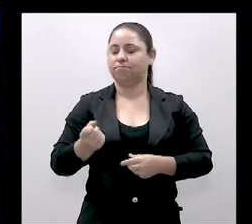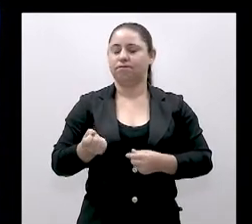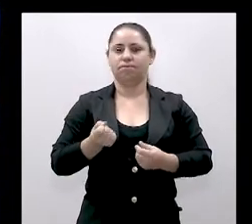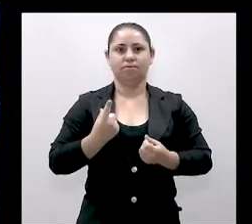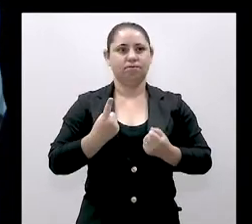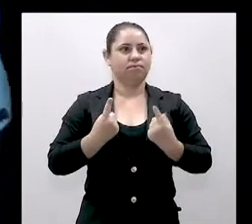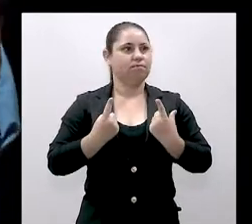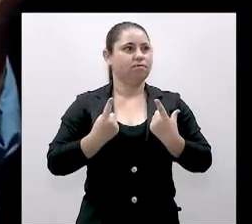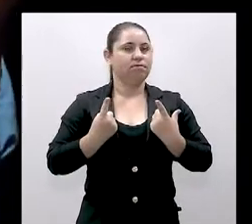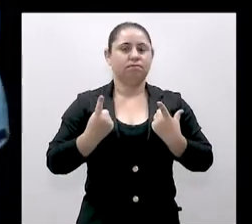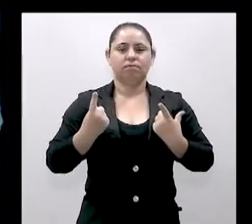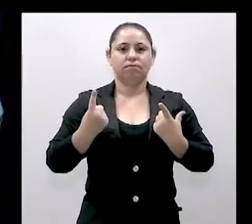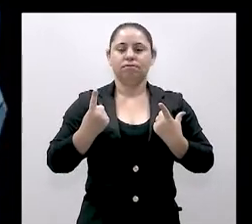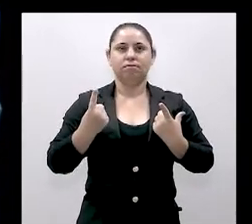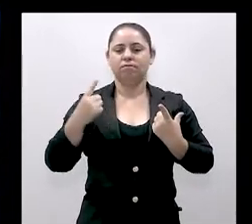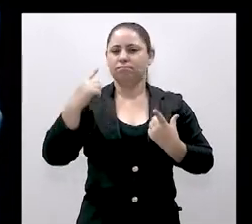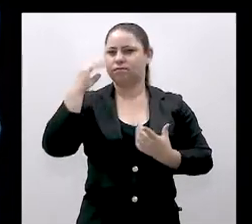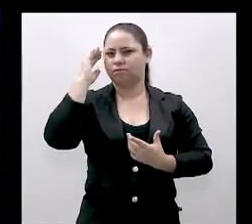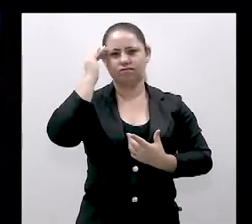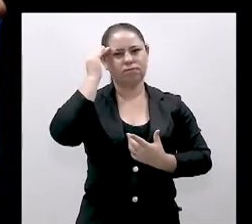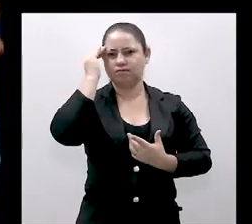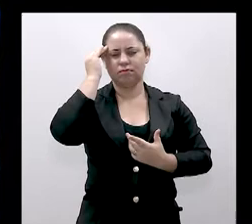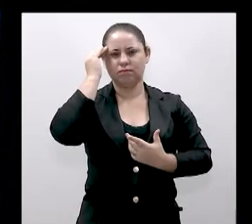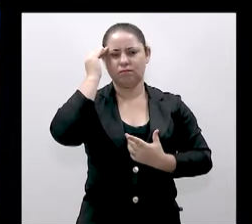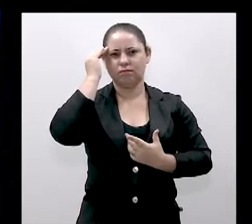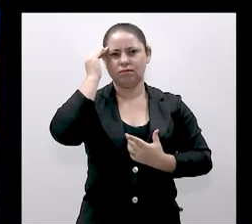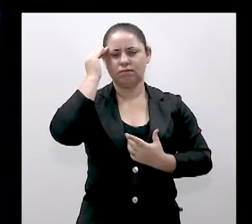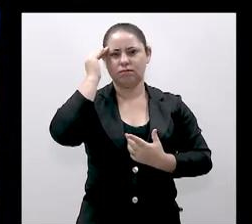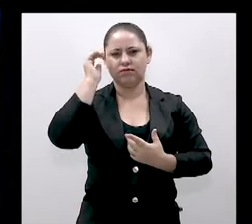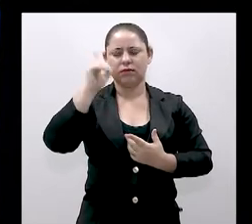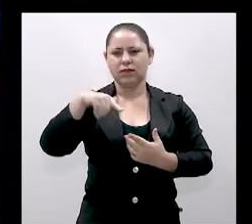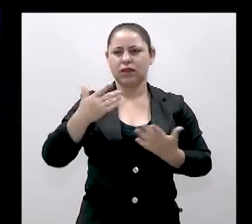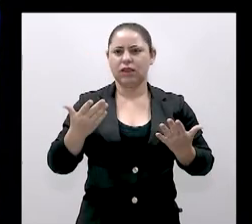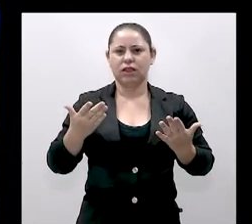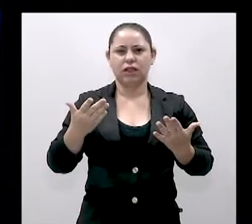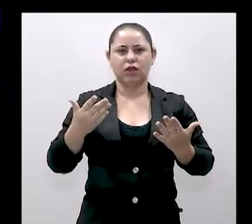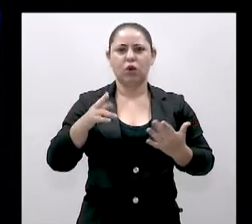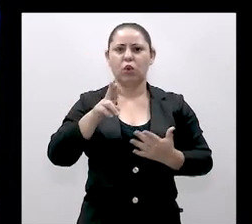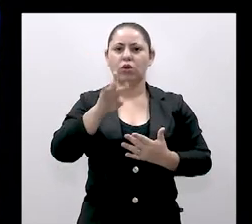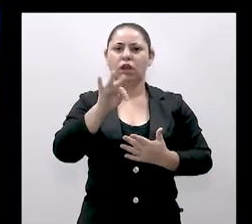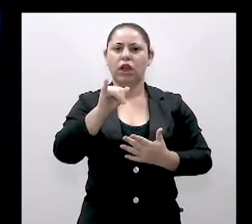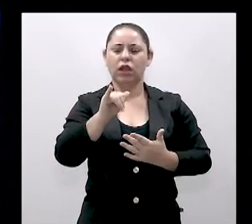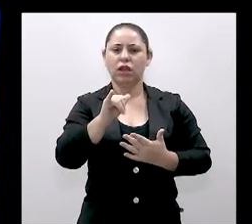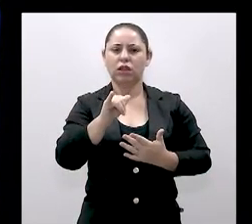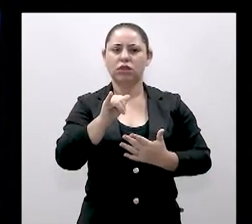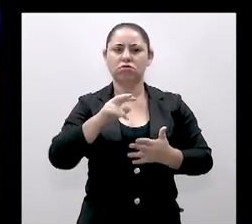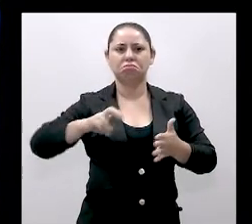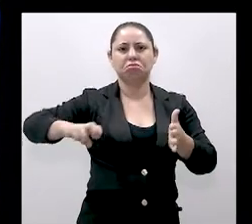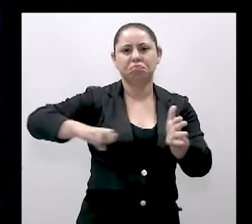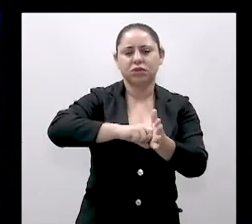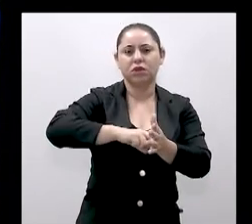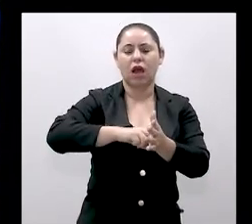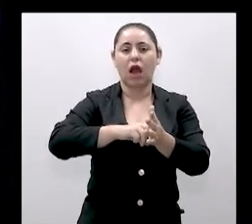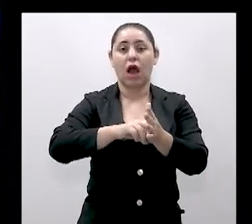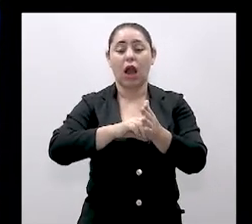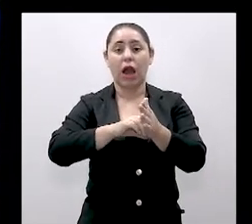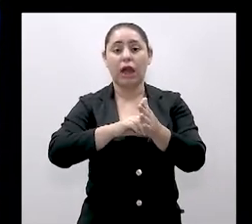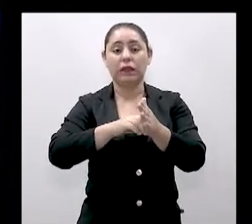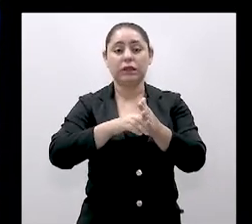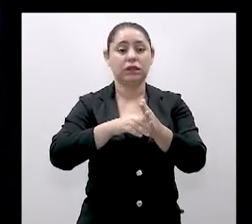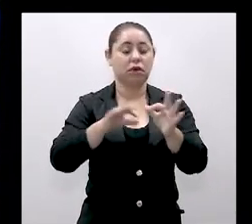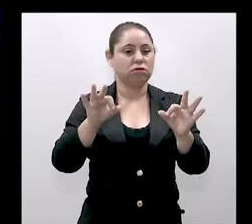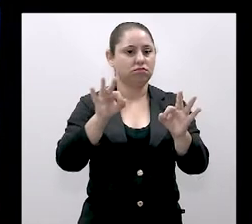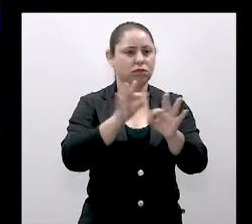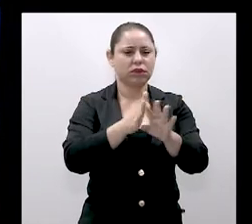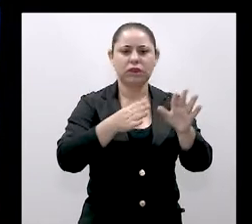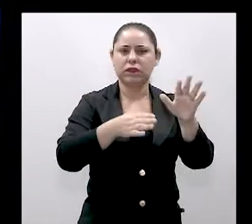e você fica completamente fora de si E você vai para o their é depois